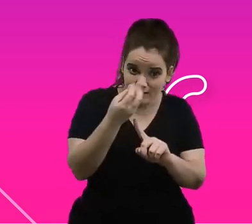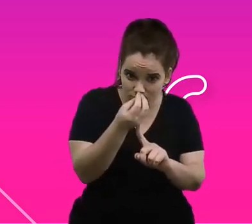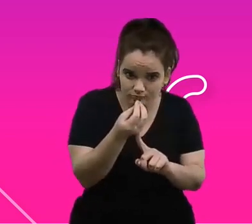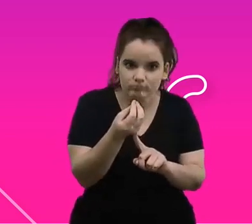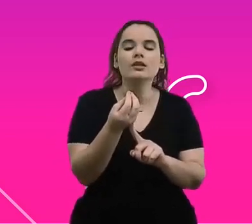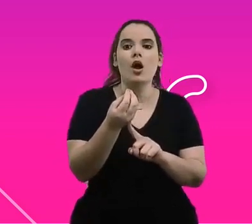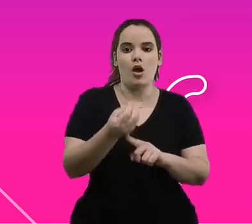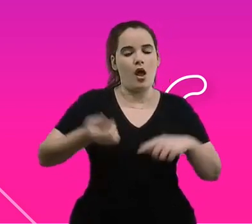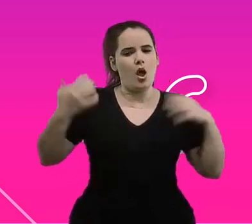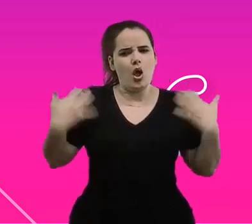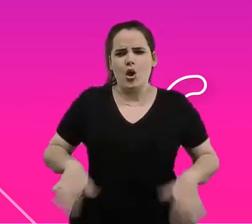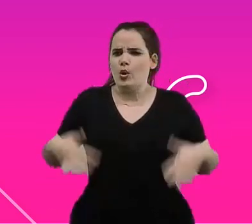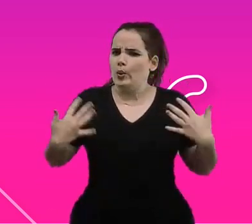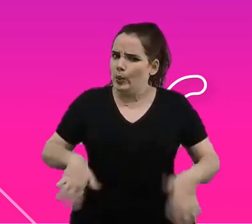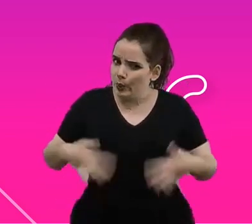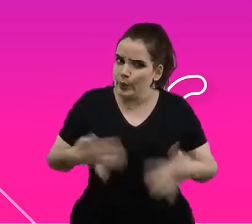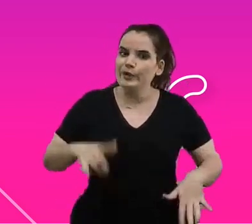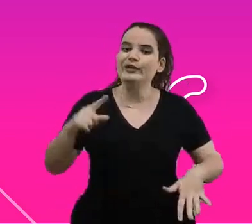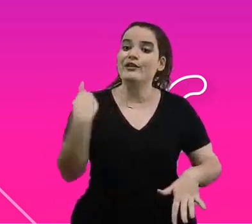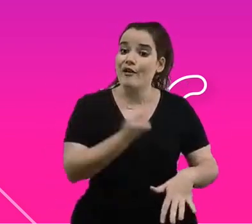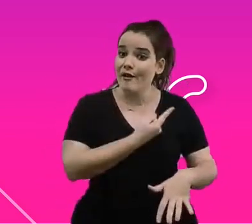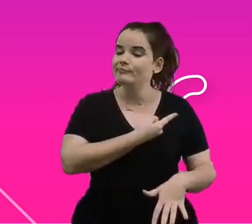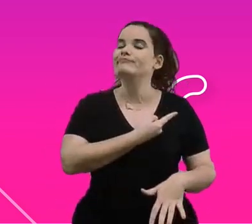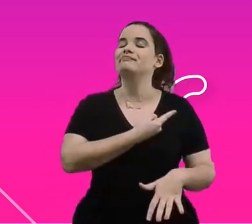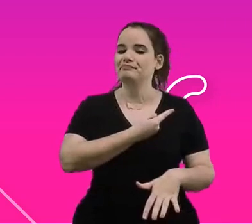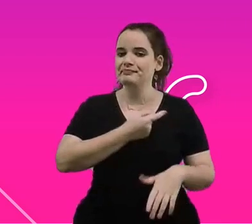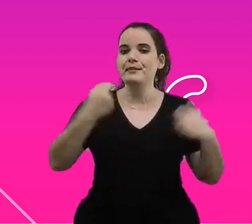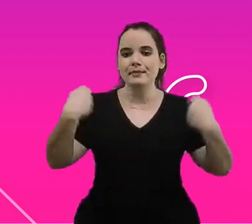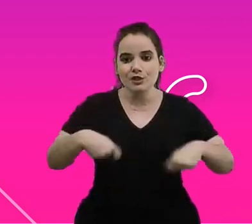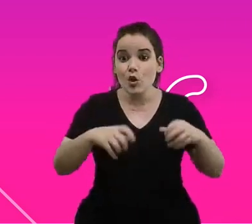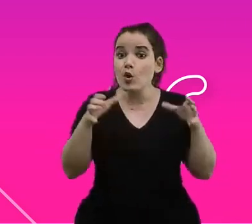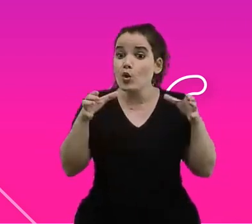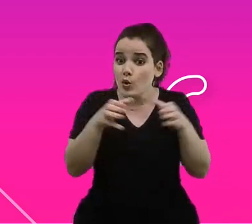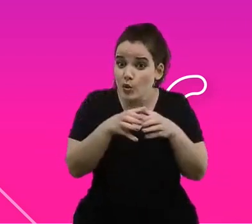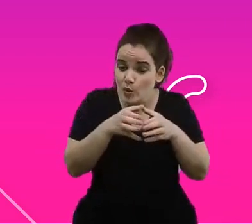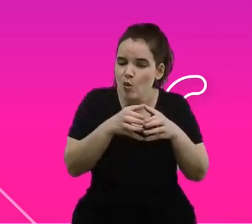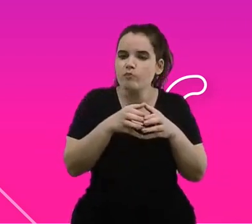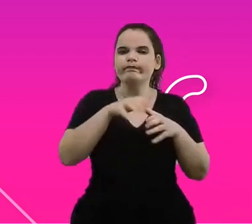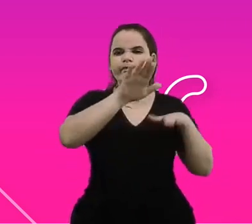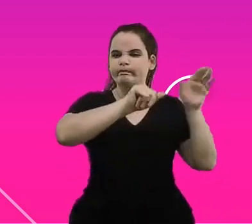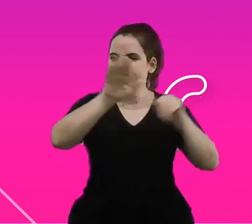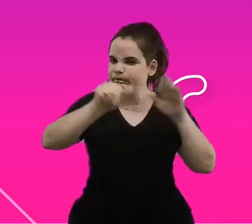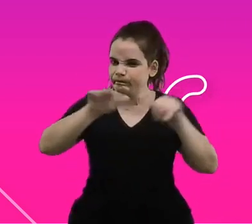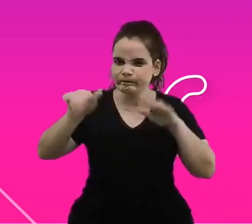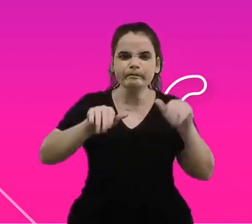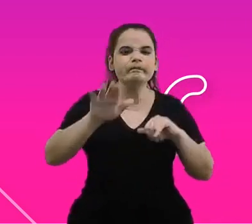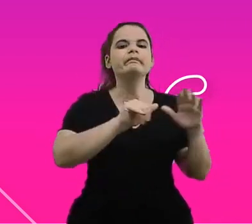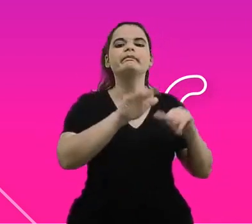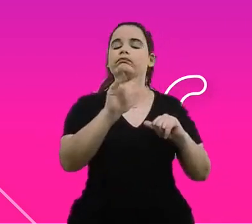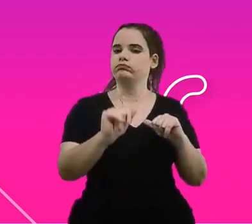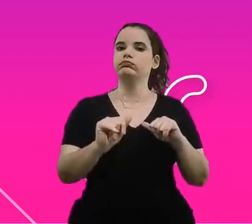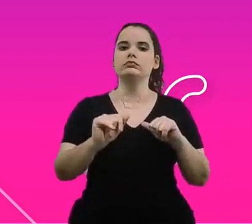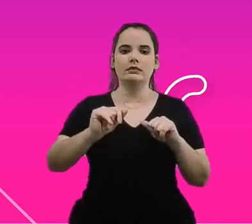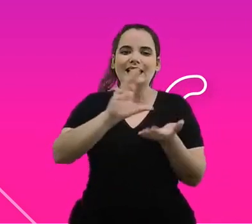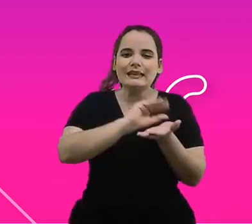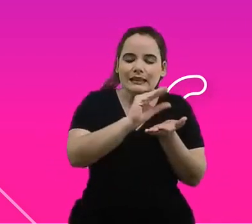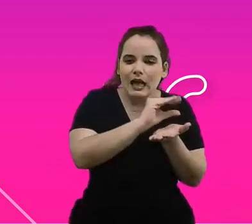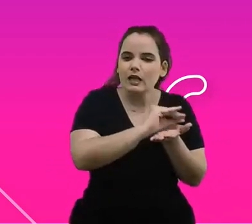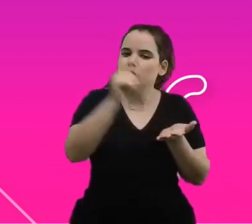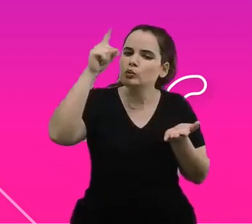Muito bacana, Gláucia e Leandro, as intervenções. Bruno, super parabéns para você e para o seu time, né? Para a